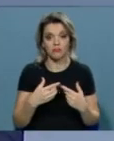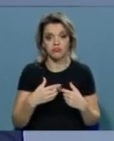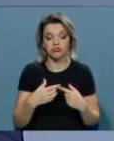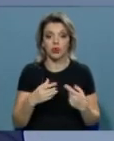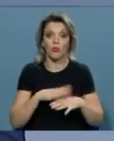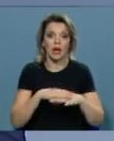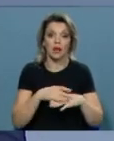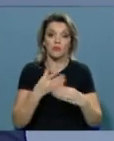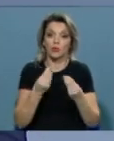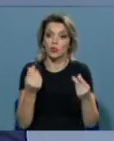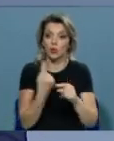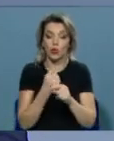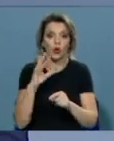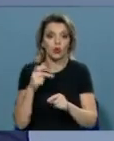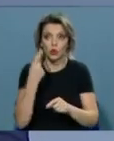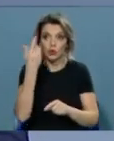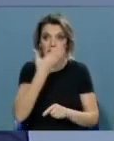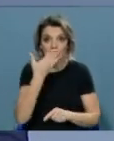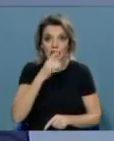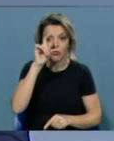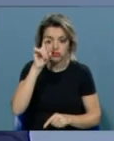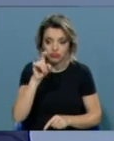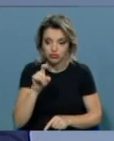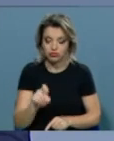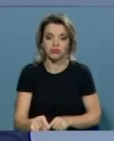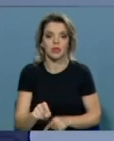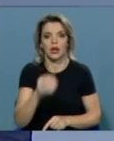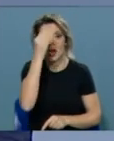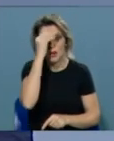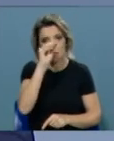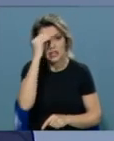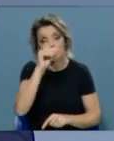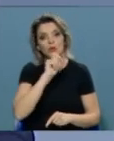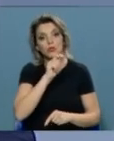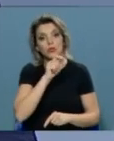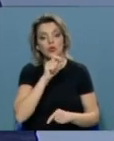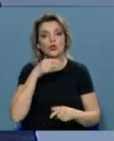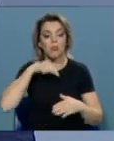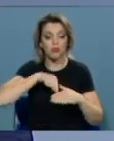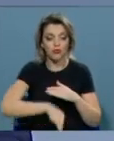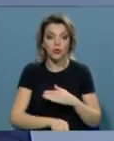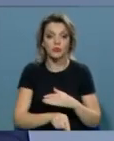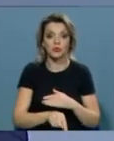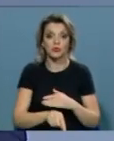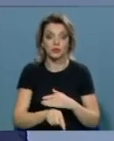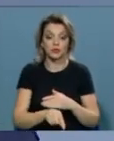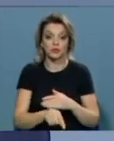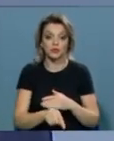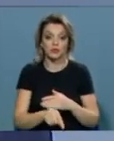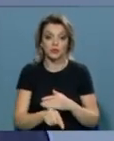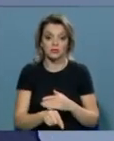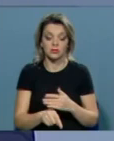muitos eventos ao longo do dia as mensagens que estão ficando é que essa versão será a mais profunda do que